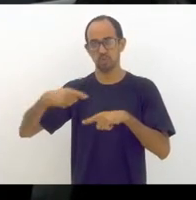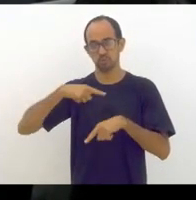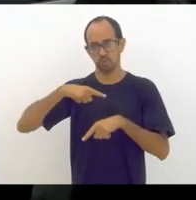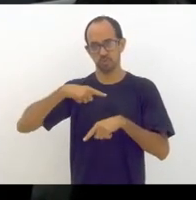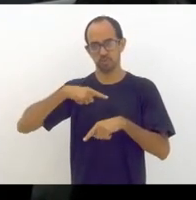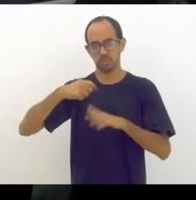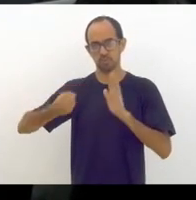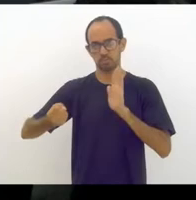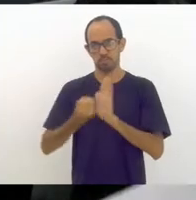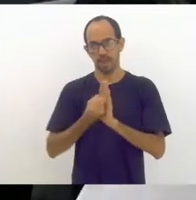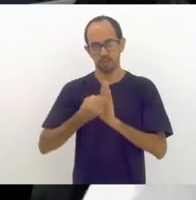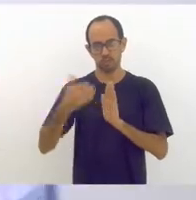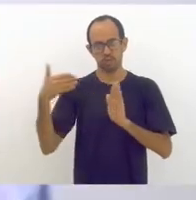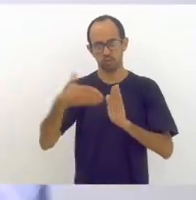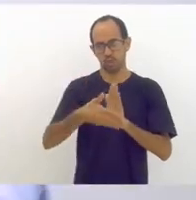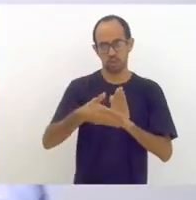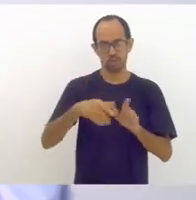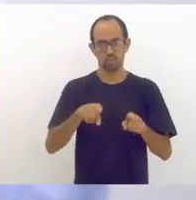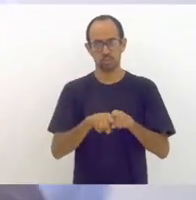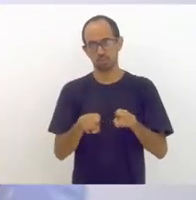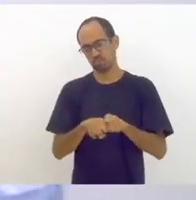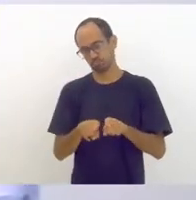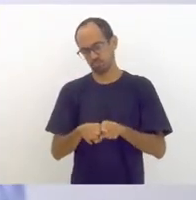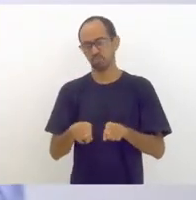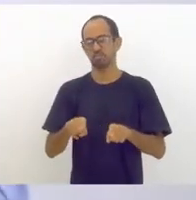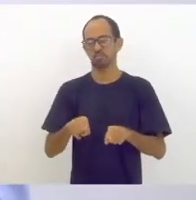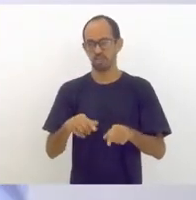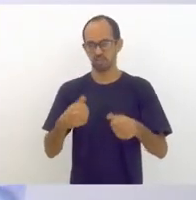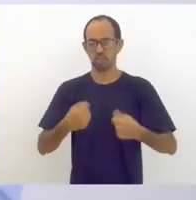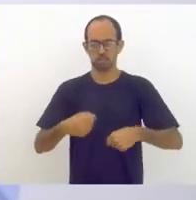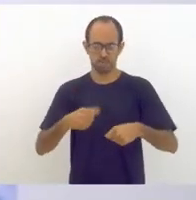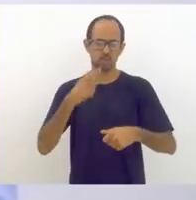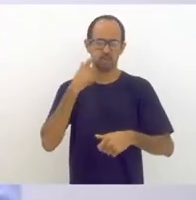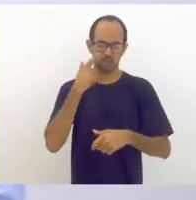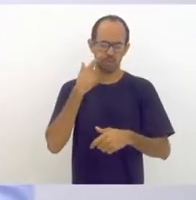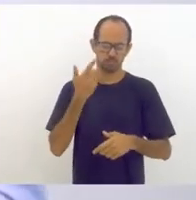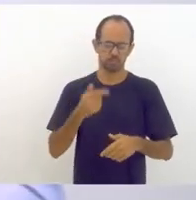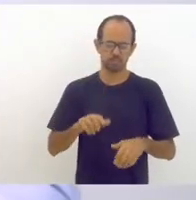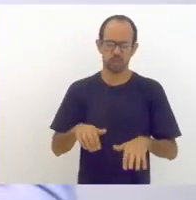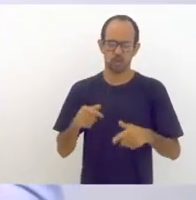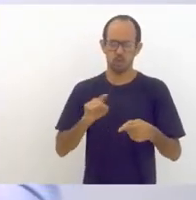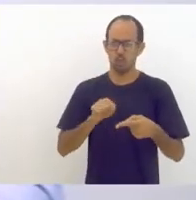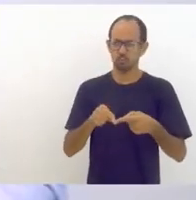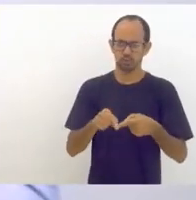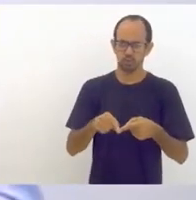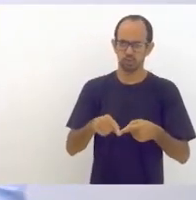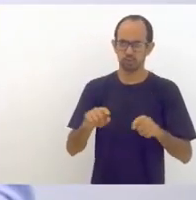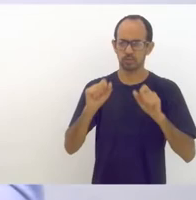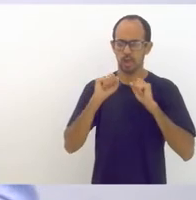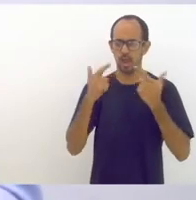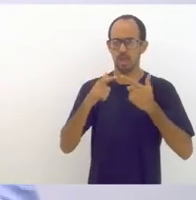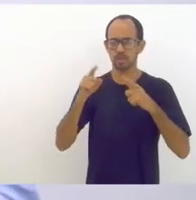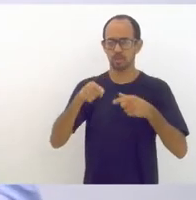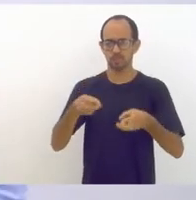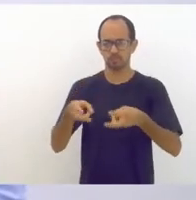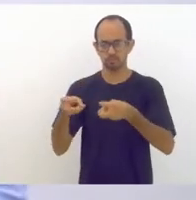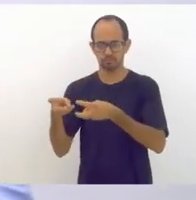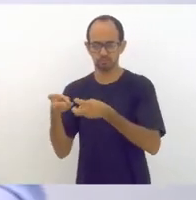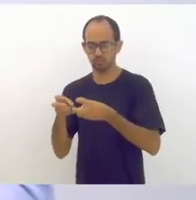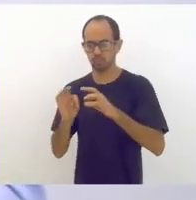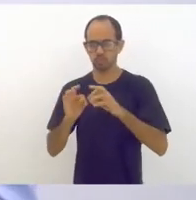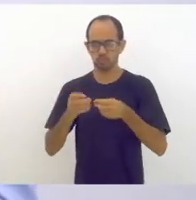direto e tem os impactos indiretos, de financiamentos, enfim. Então, o objetivo dessa casa é ouvir todos. E aqui, deputado André